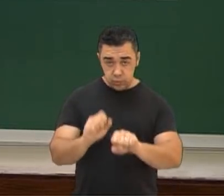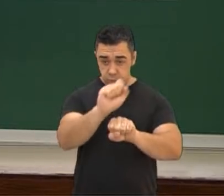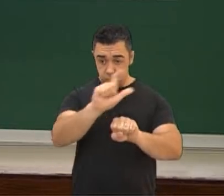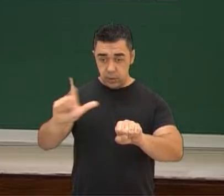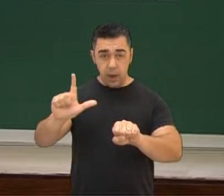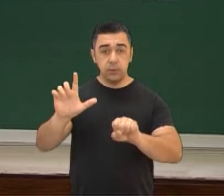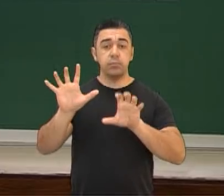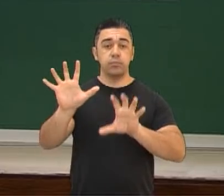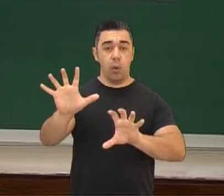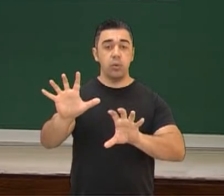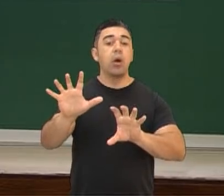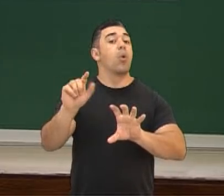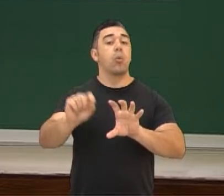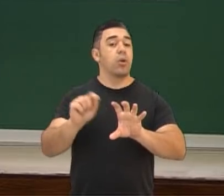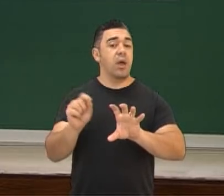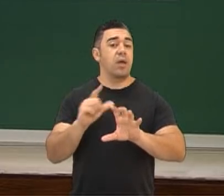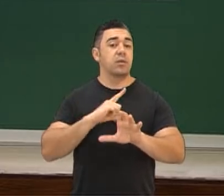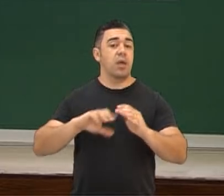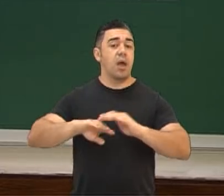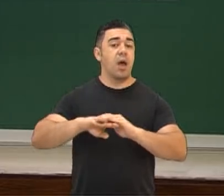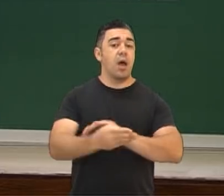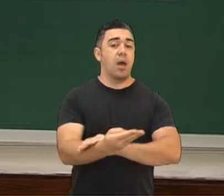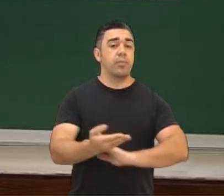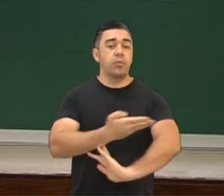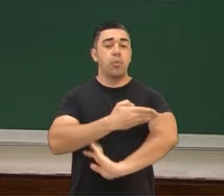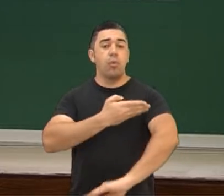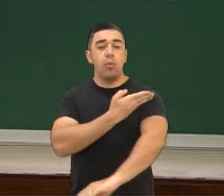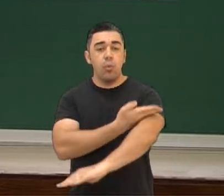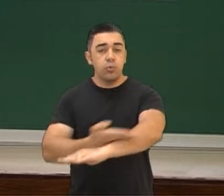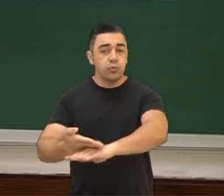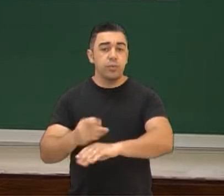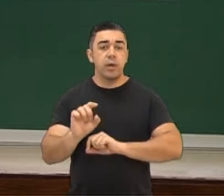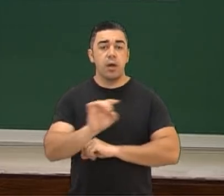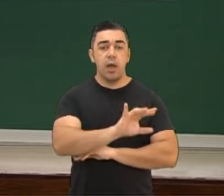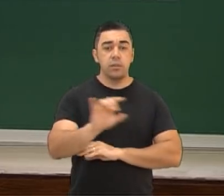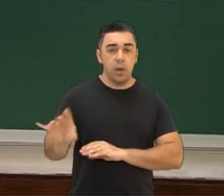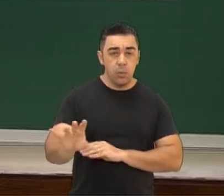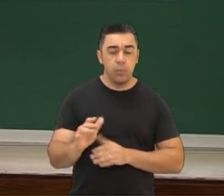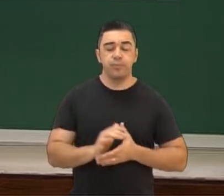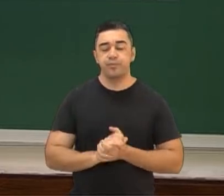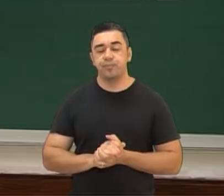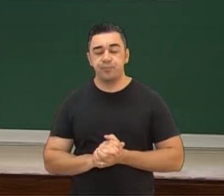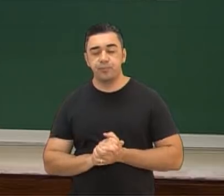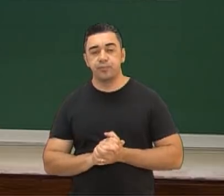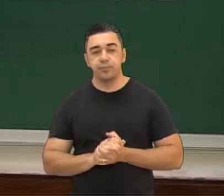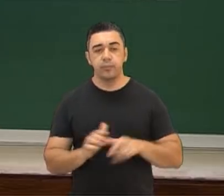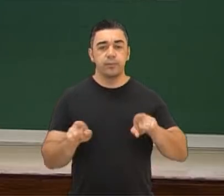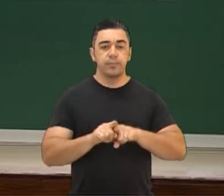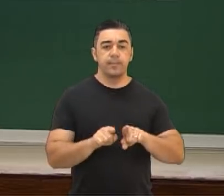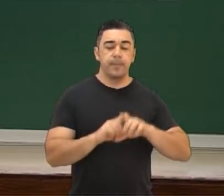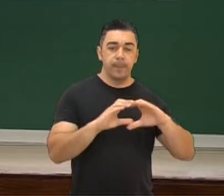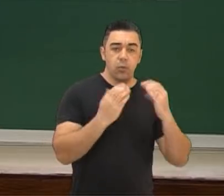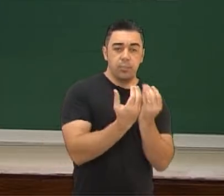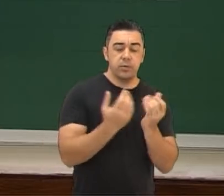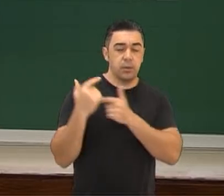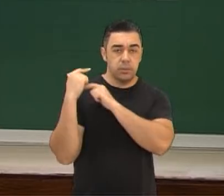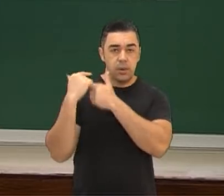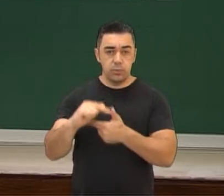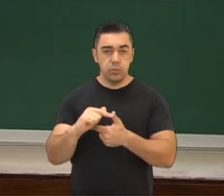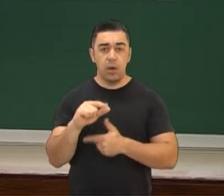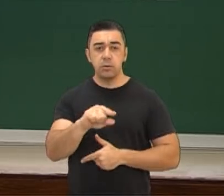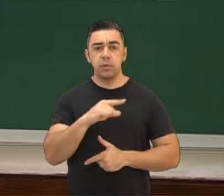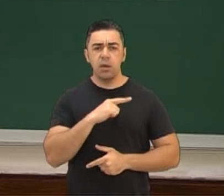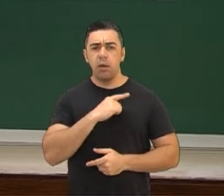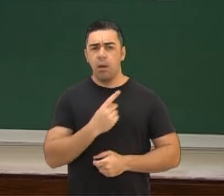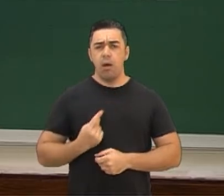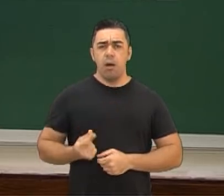regiões? Os hábitos, os costumes, o modo de viver de cada uma delas. E as comunidades tradicionais que,